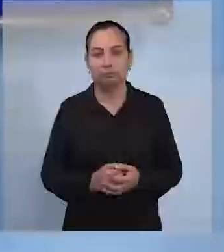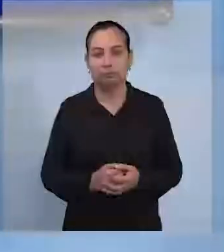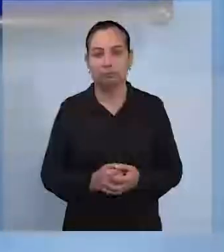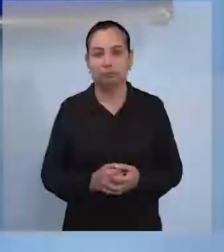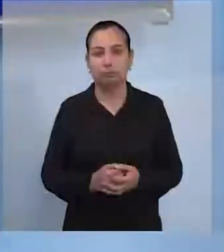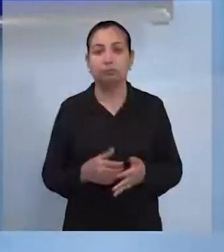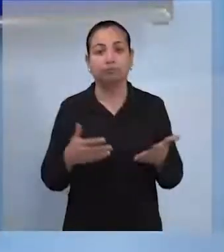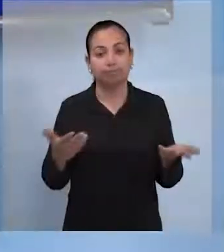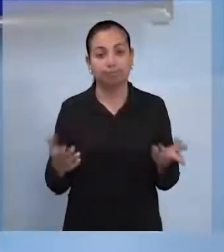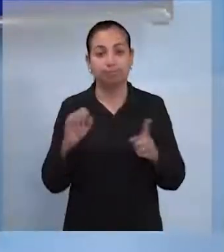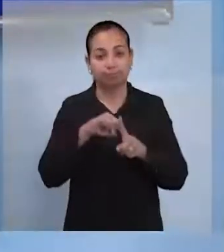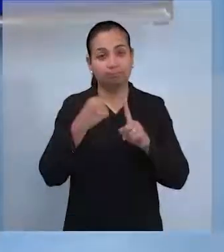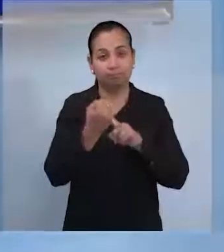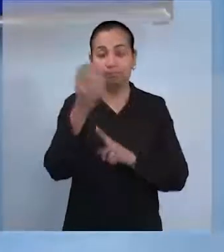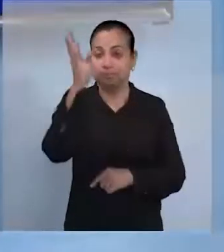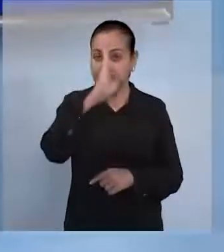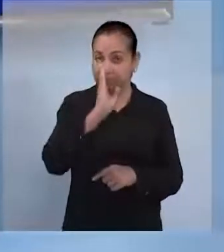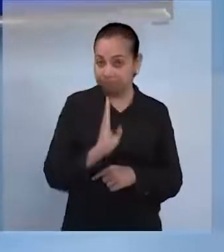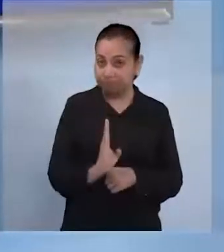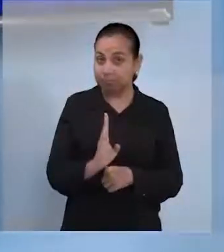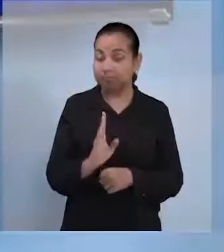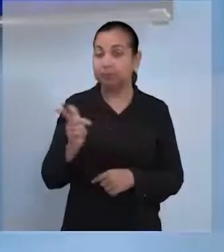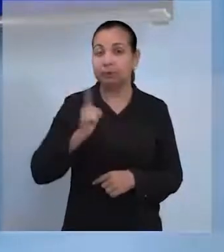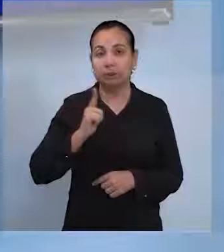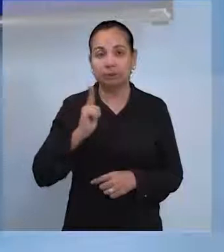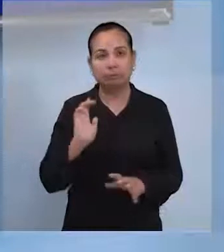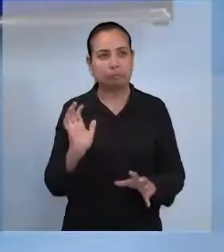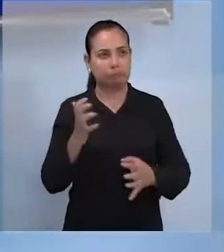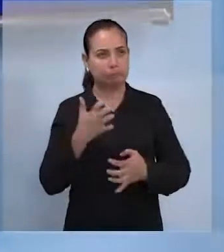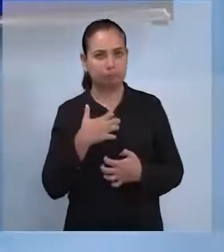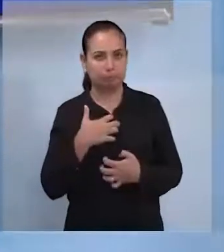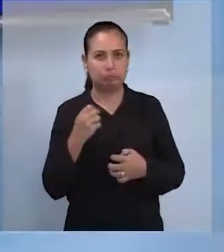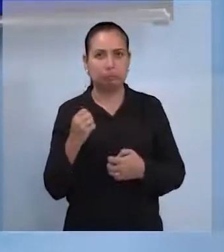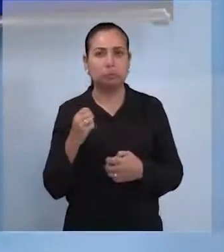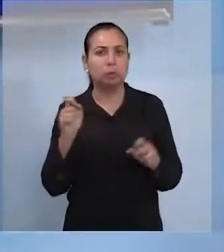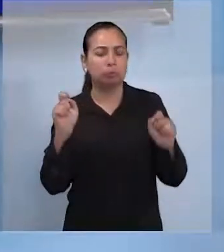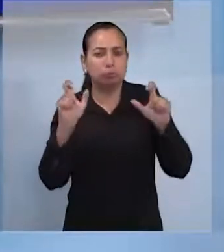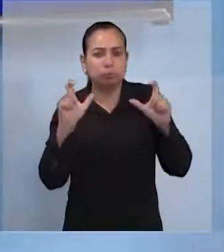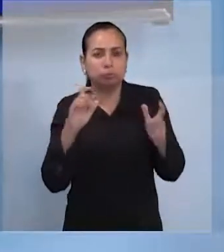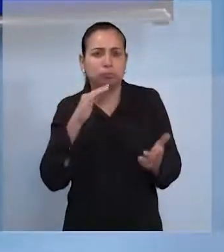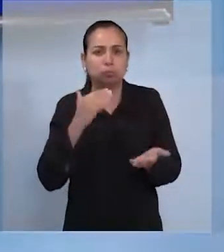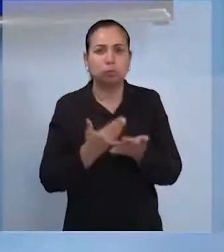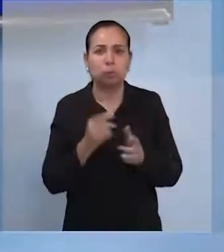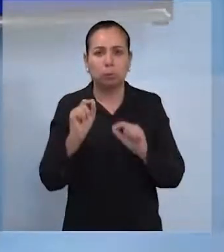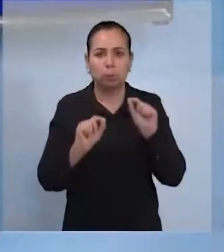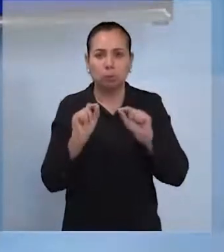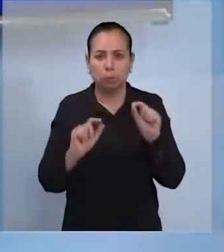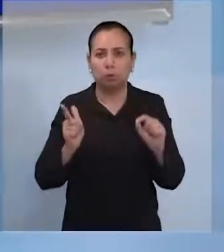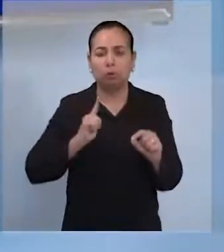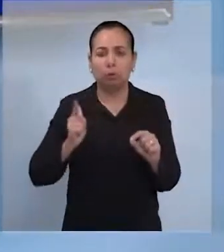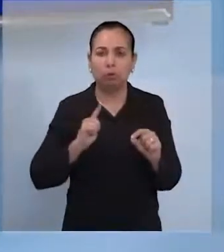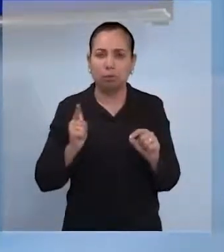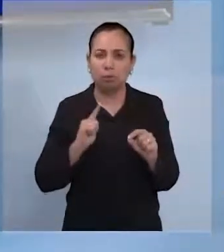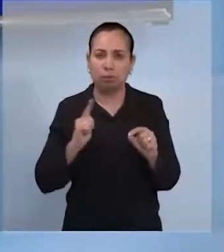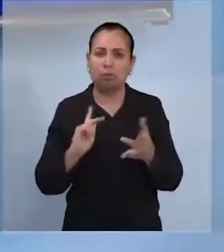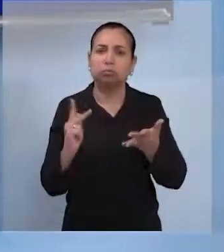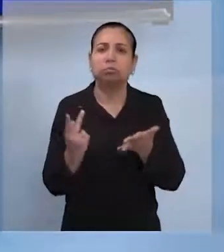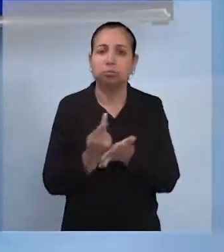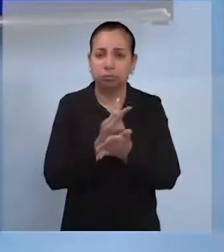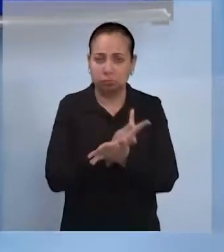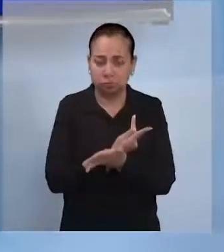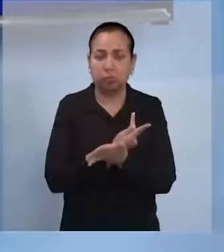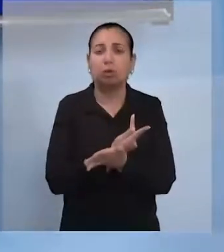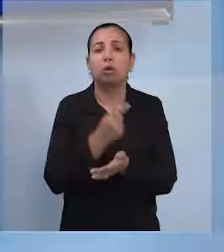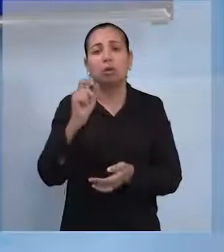A sociedade brasileira foi mais uma vez impactada pelo desdobramento ou consequências, conforme o entendimento de